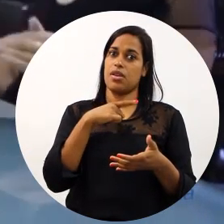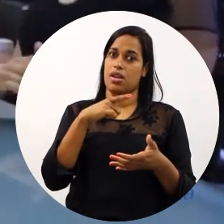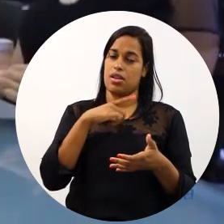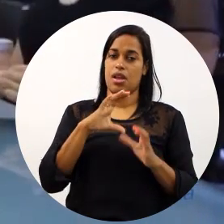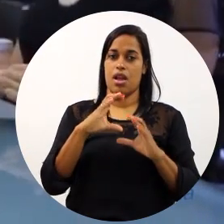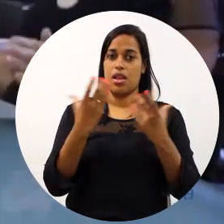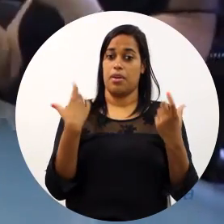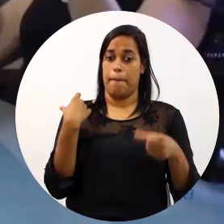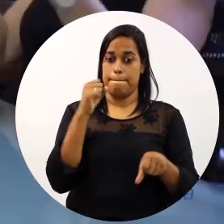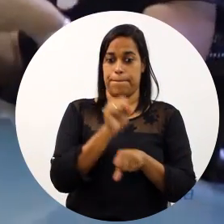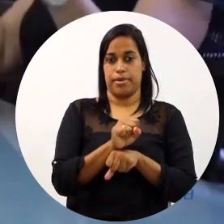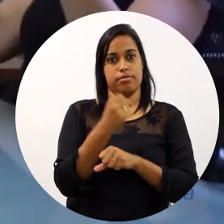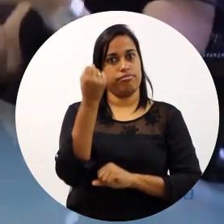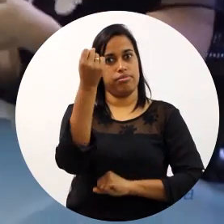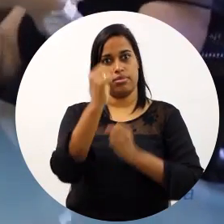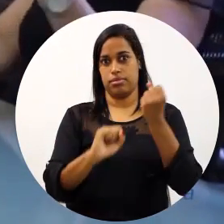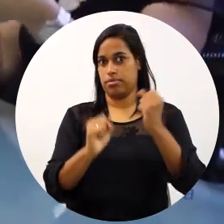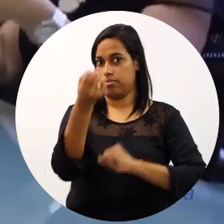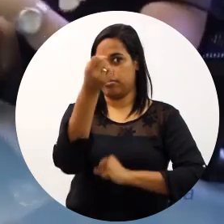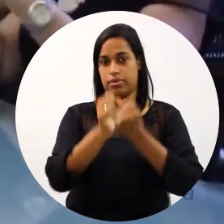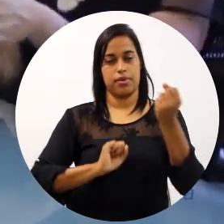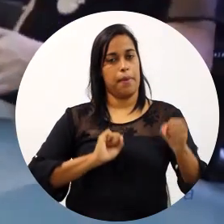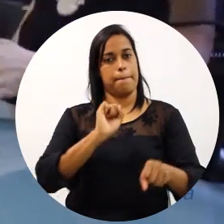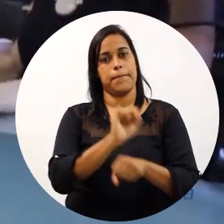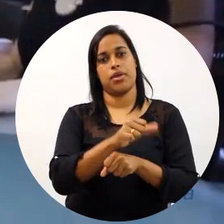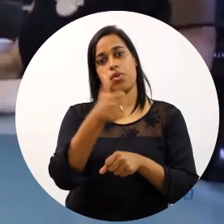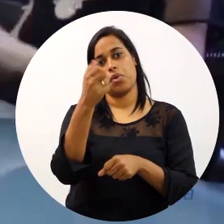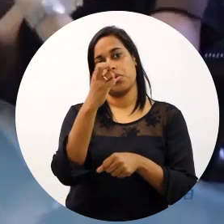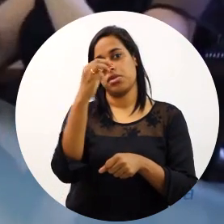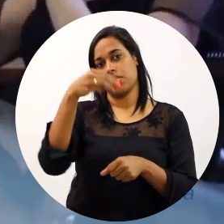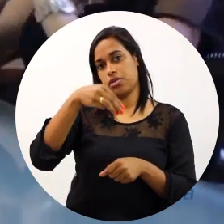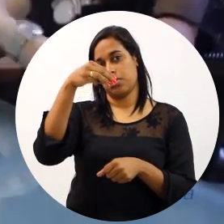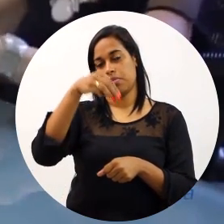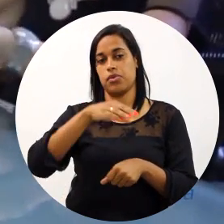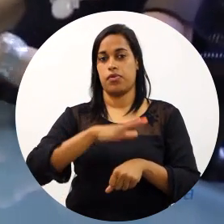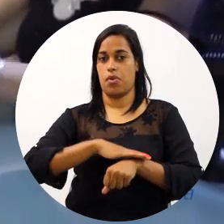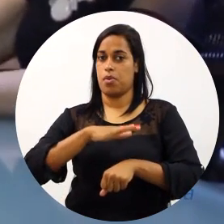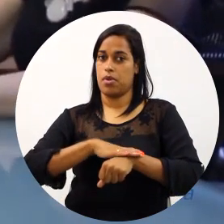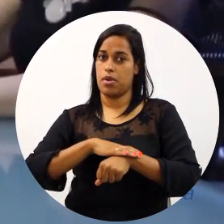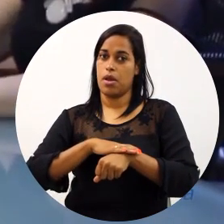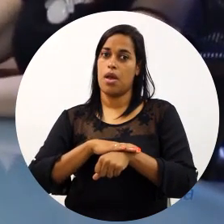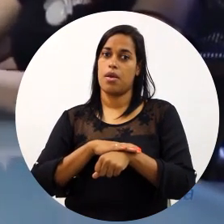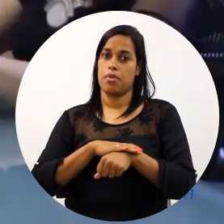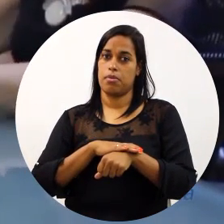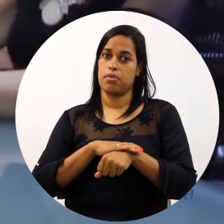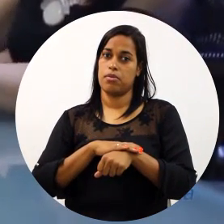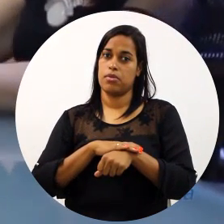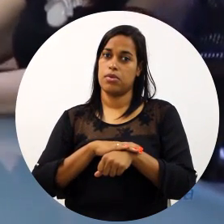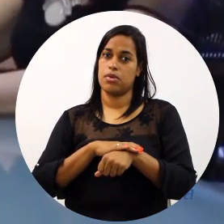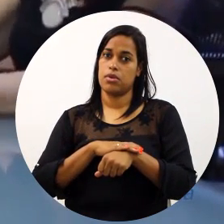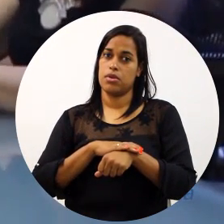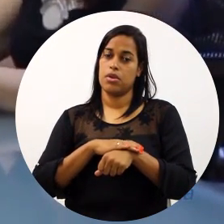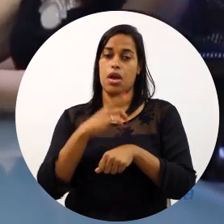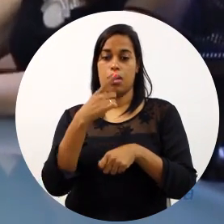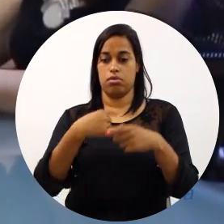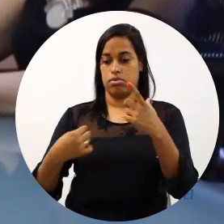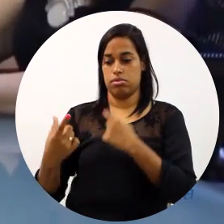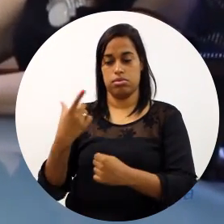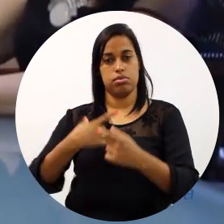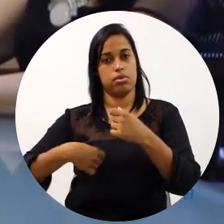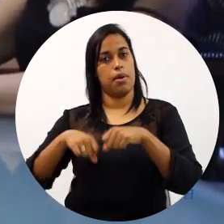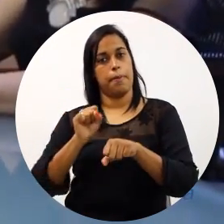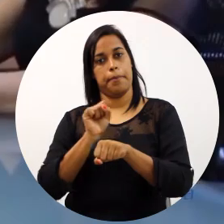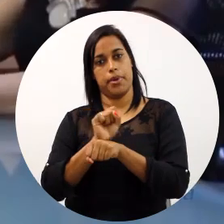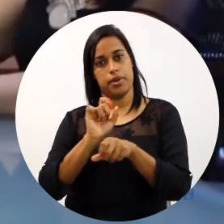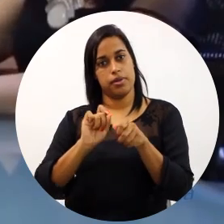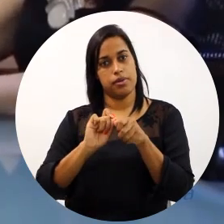e a fábrica parou durante mais ou menos 15 minutos, que foi o tempo de poder escoar todo mundo, parar tudo que estava